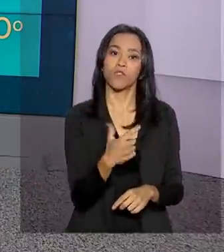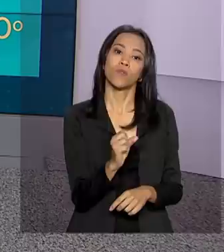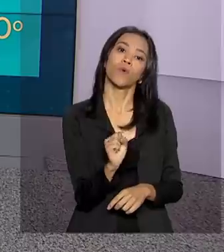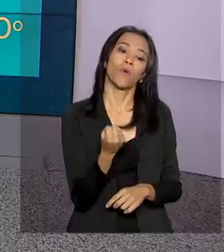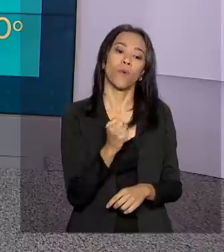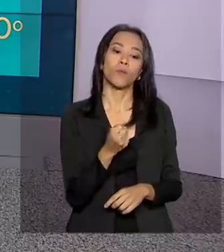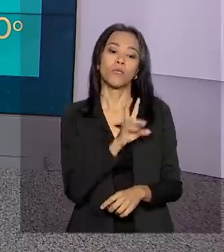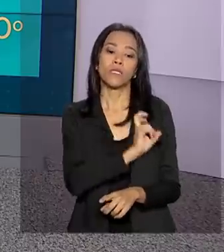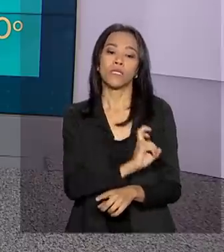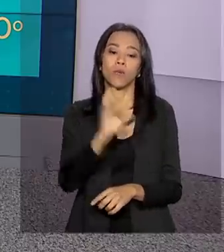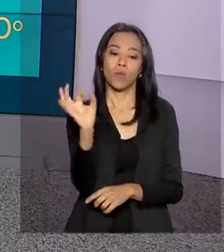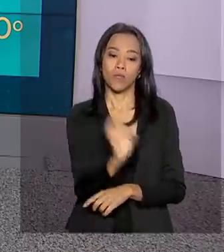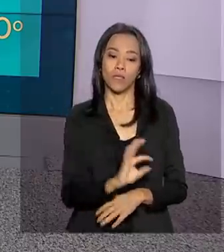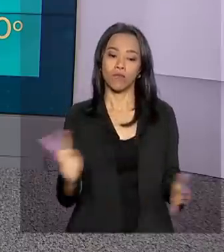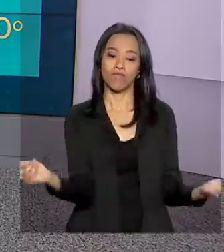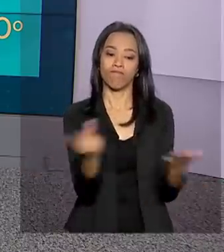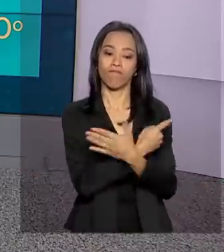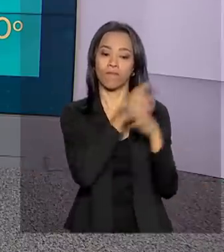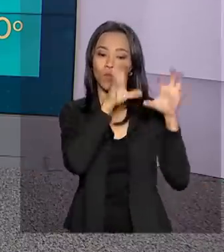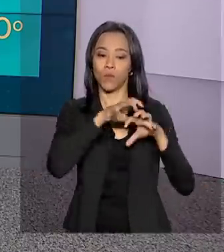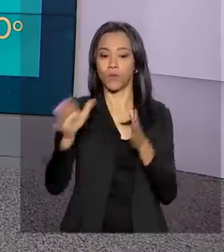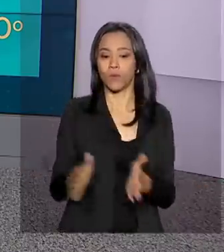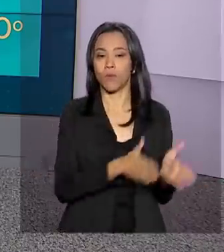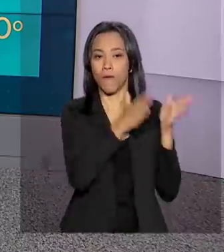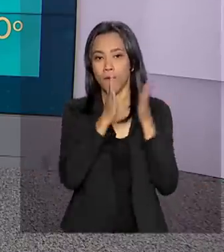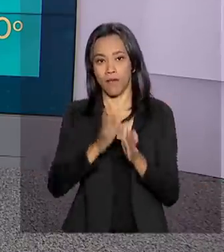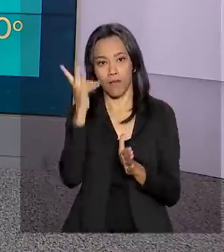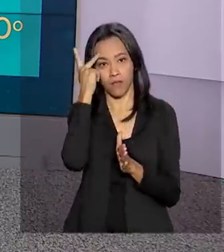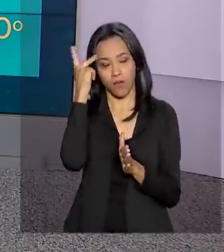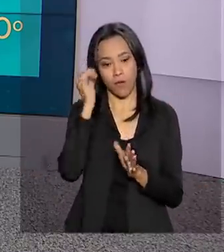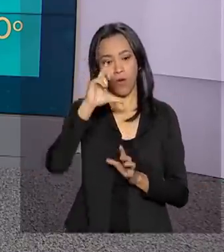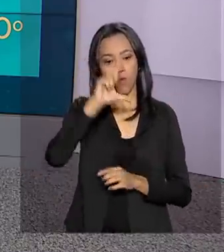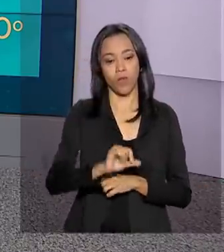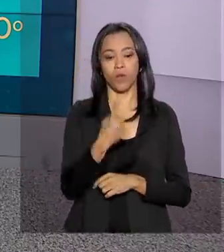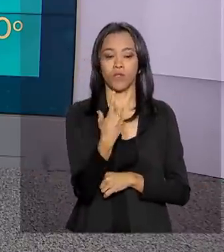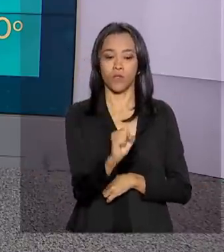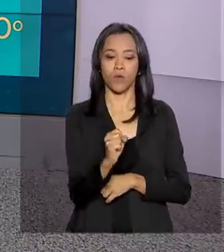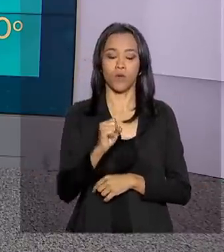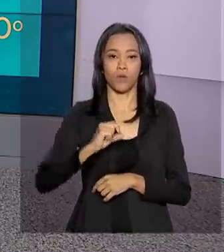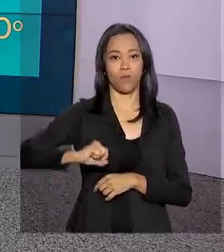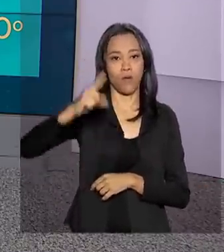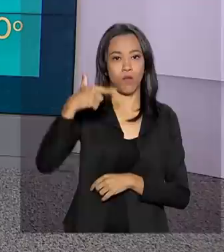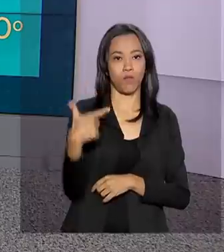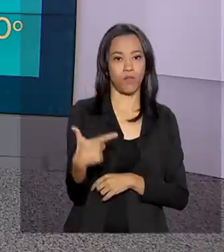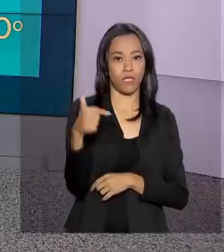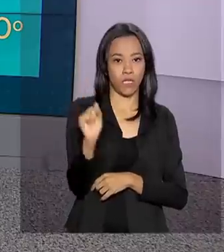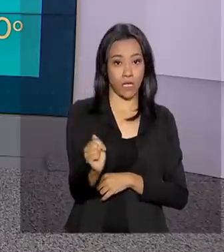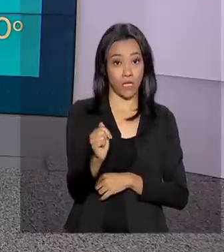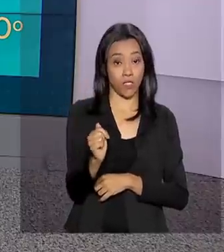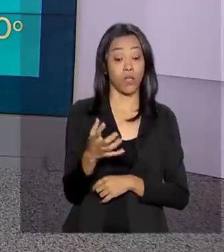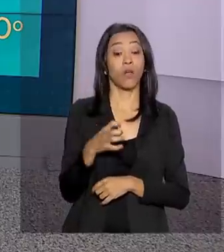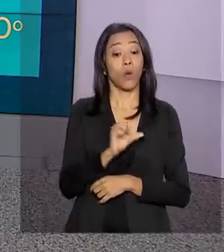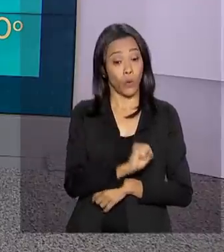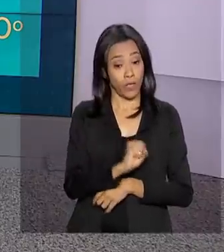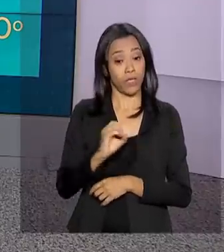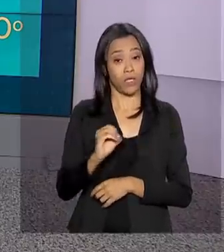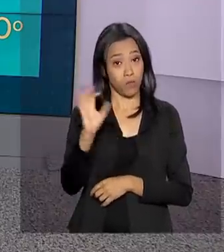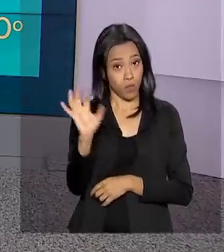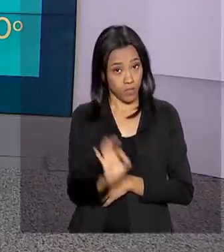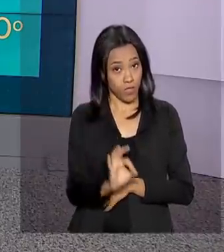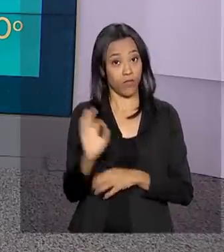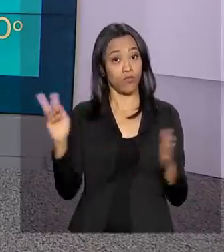5 por cento de possibilidade de chuva são paulo mínima de 18 e máxima de 27 graus 80% de